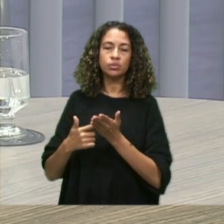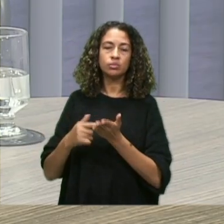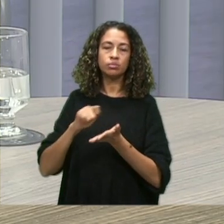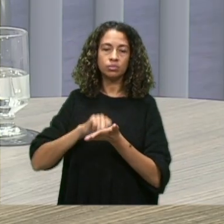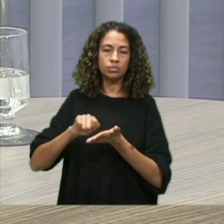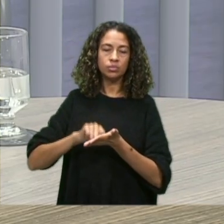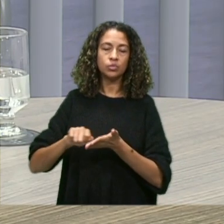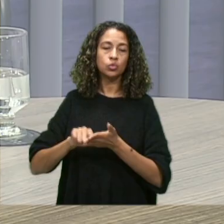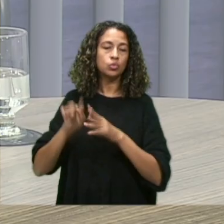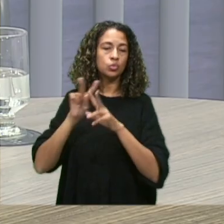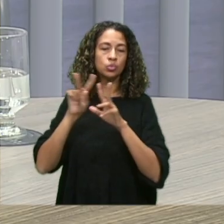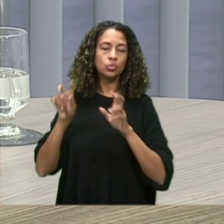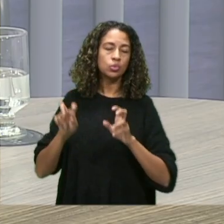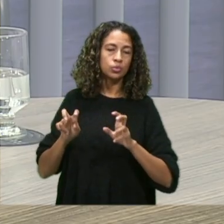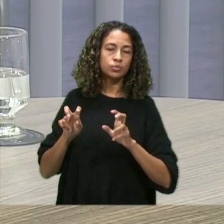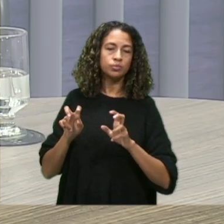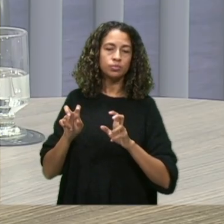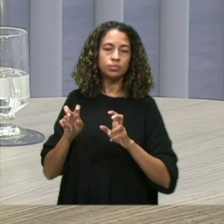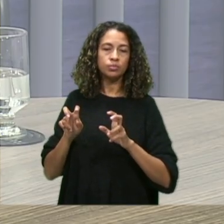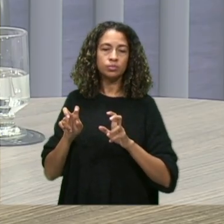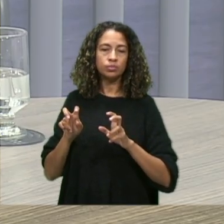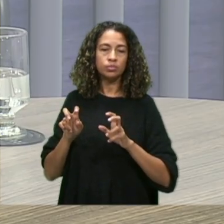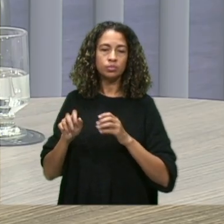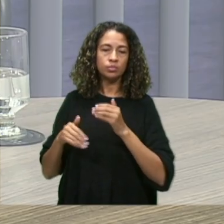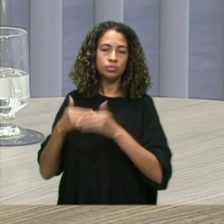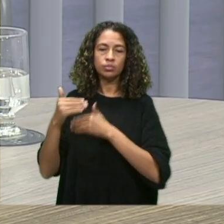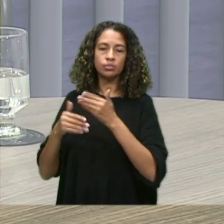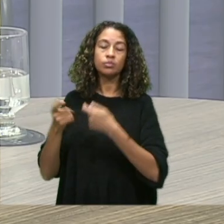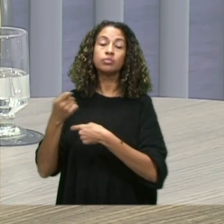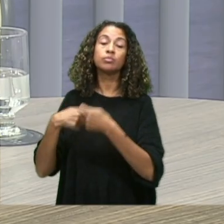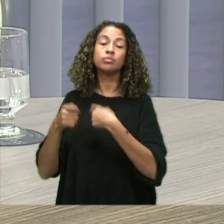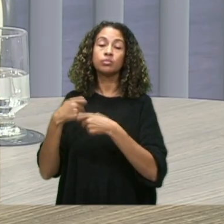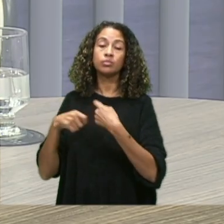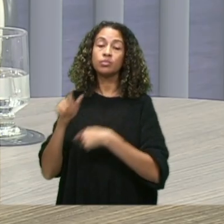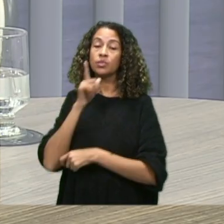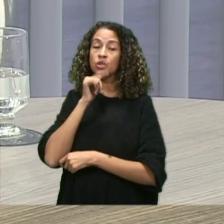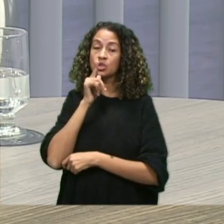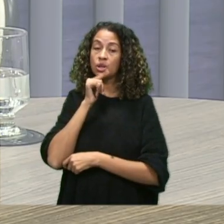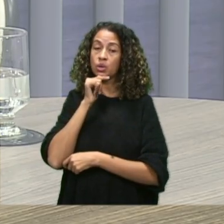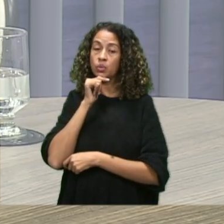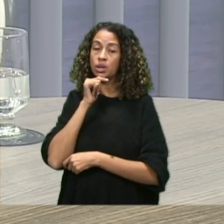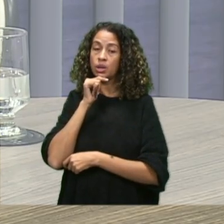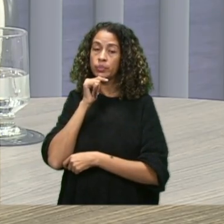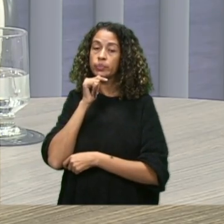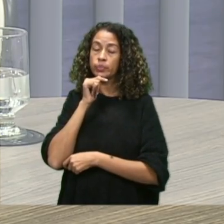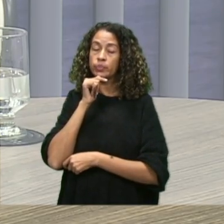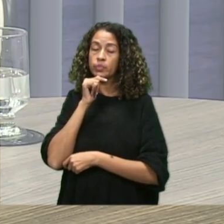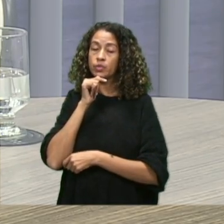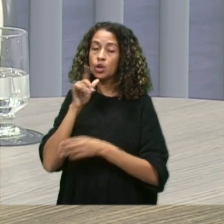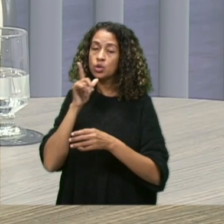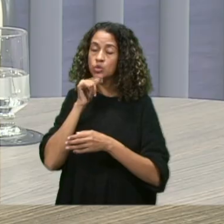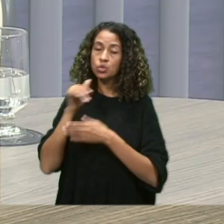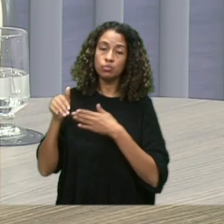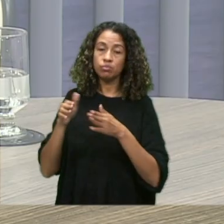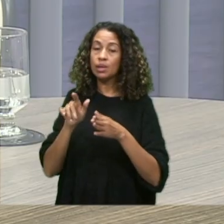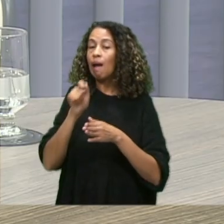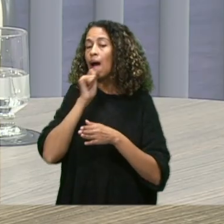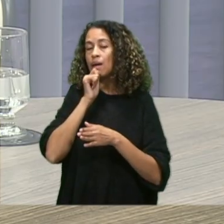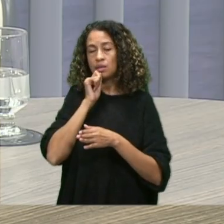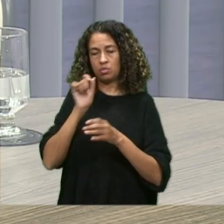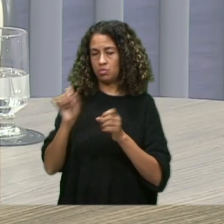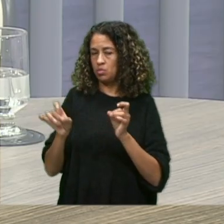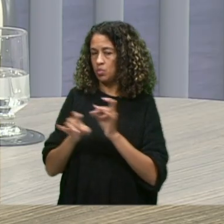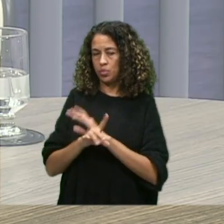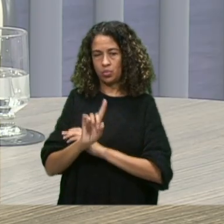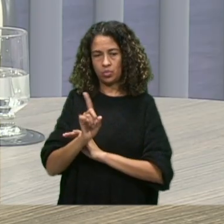em relação a processo de economia, de água, de recursos hídricos. Esse não foi feito,